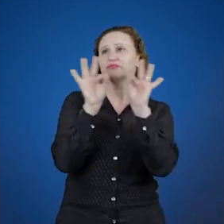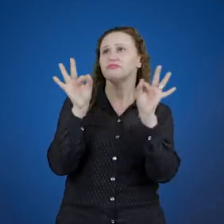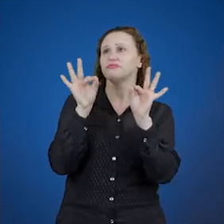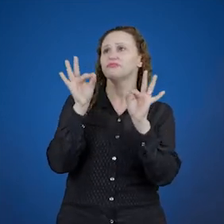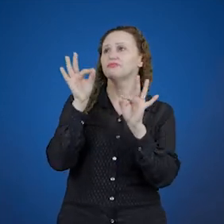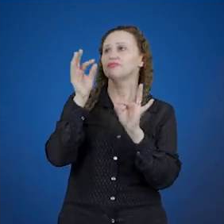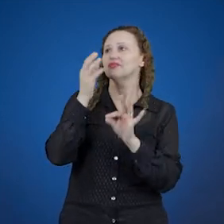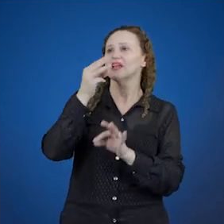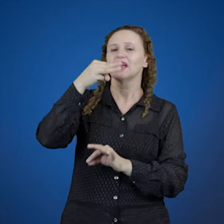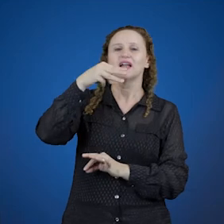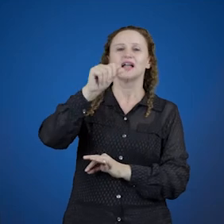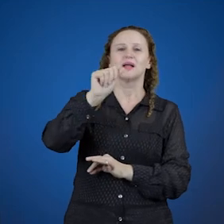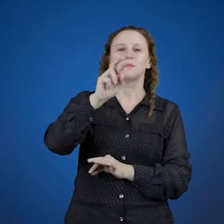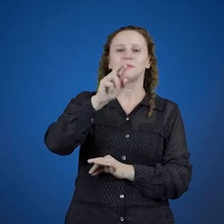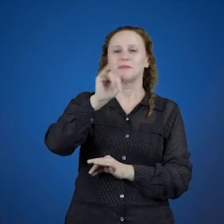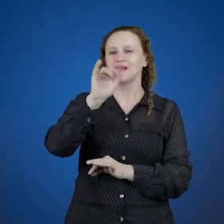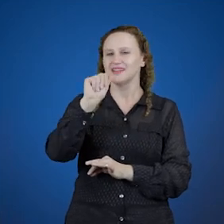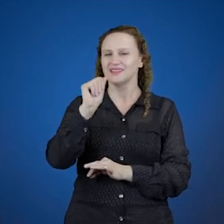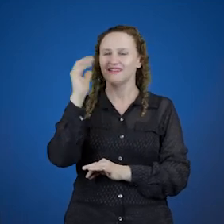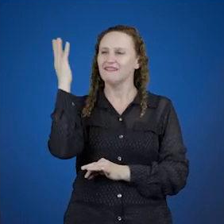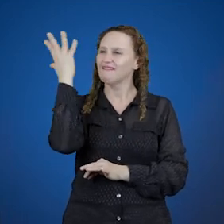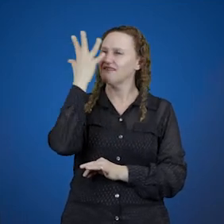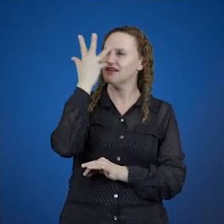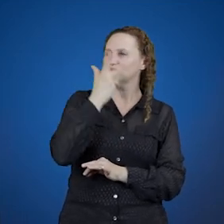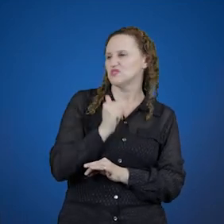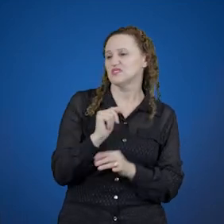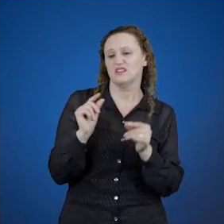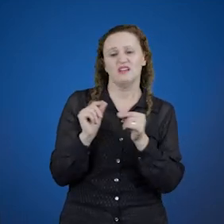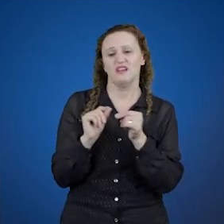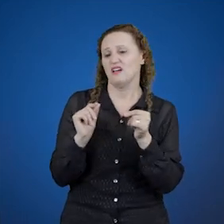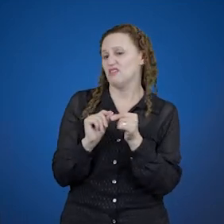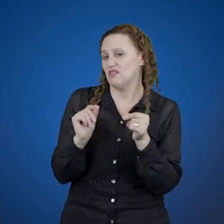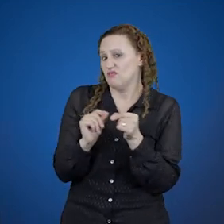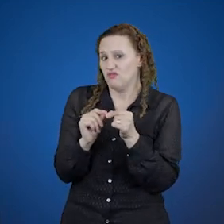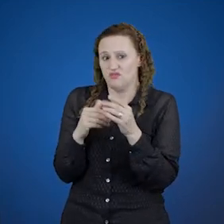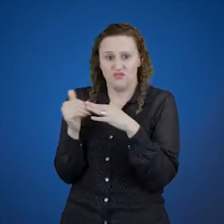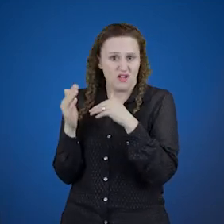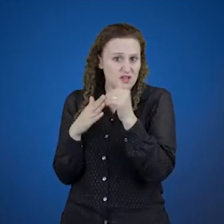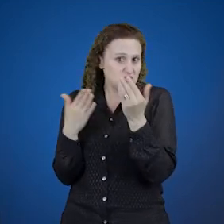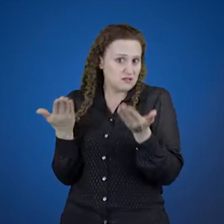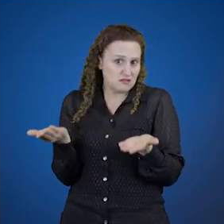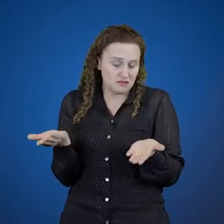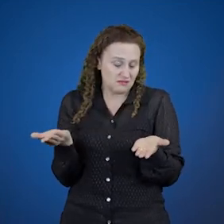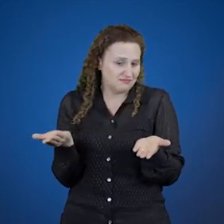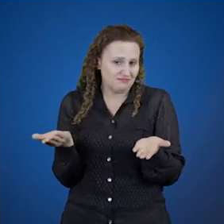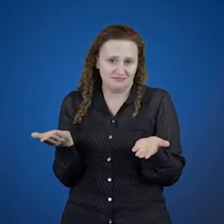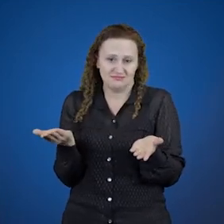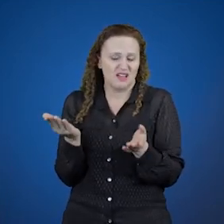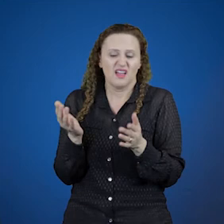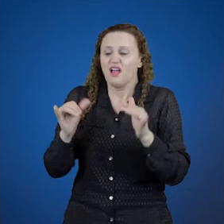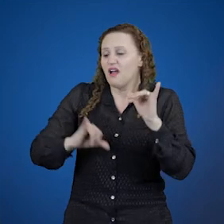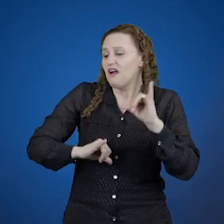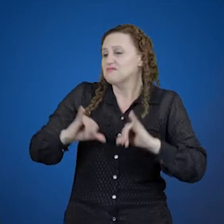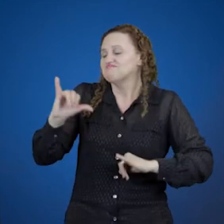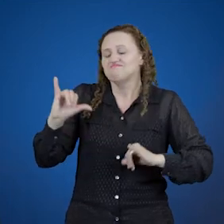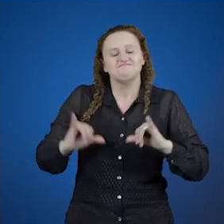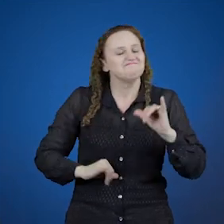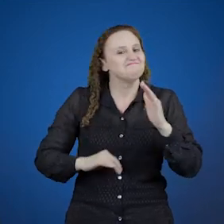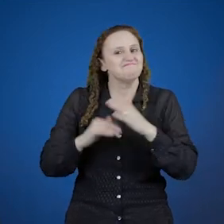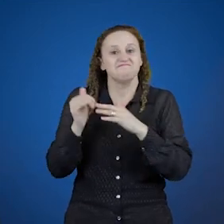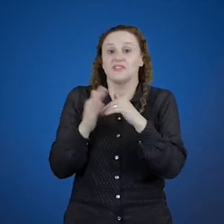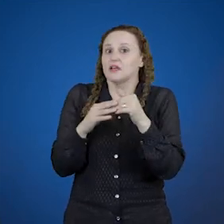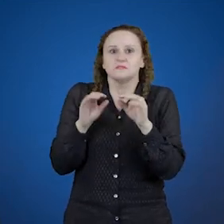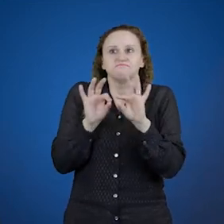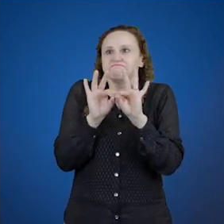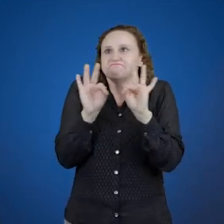digo Maria é bonita a Maria não pratica a ação de ser bonita Ela nem sofre